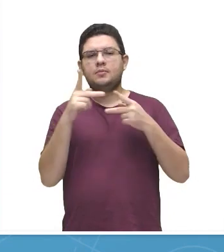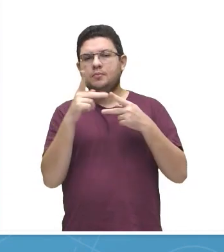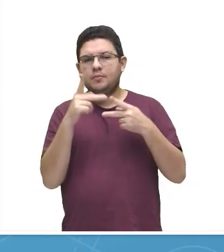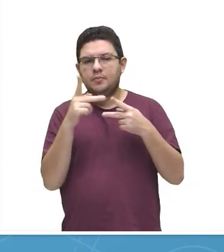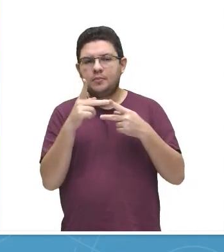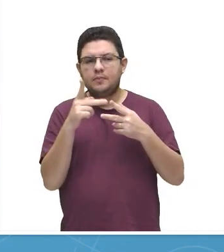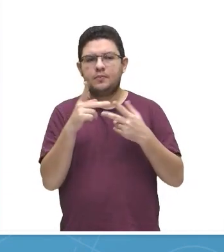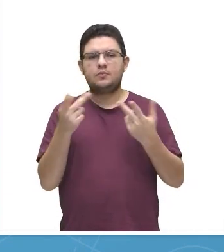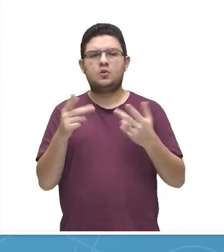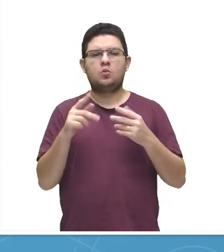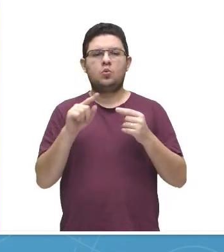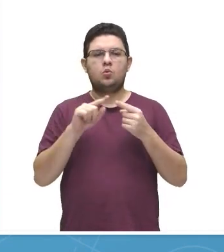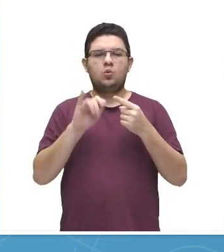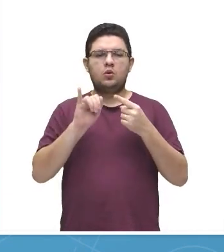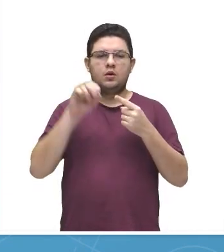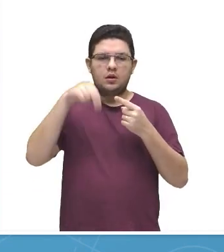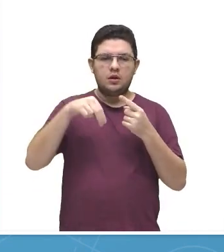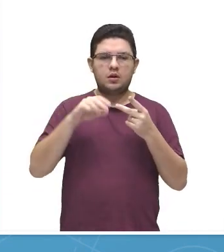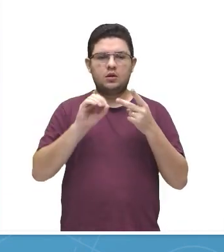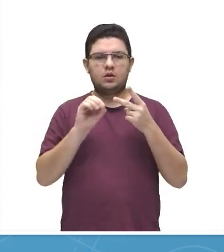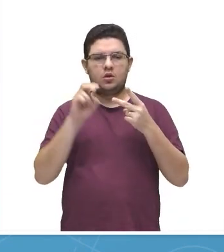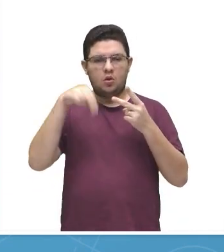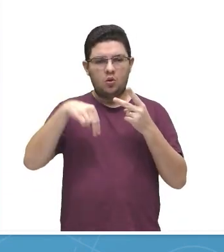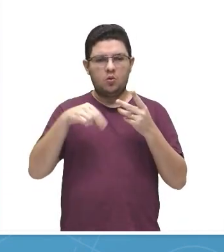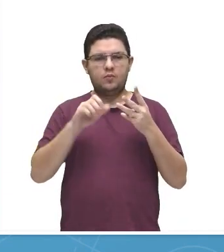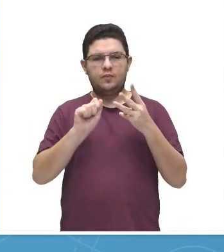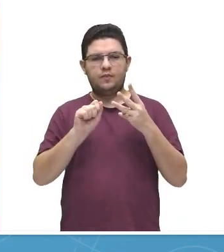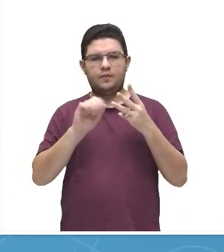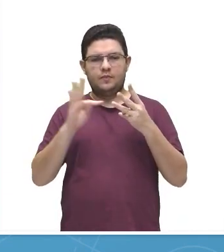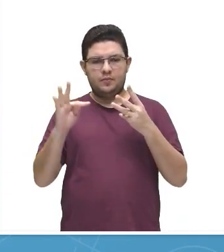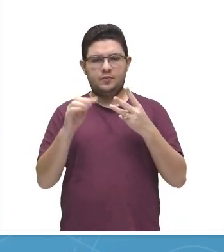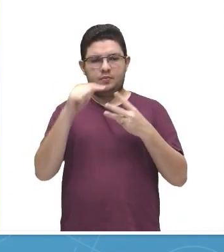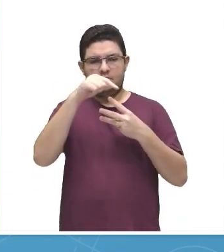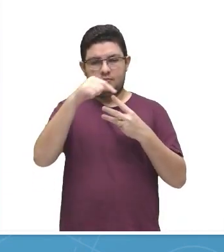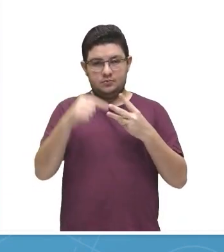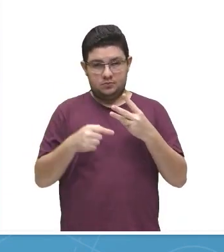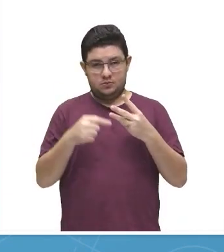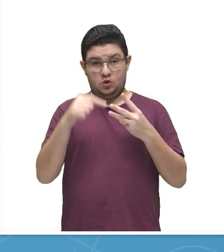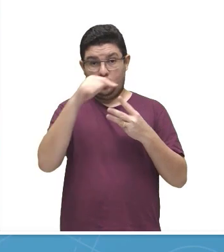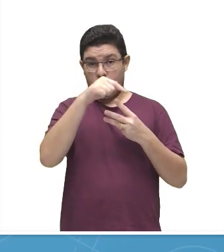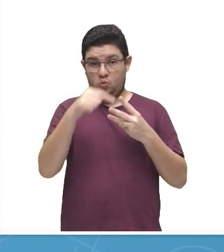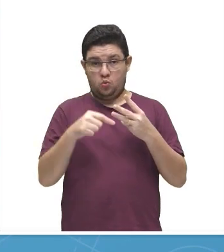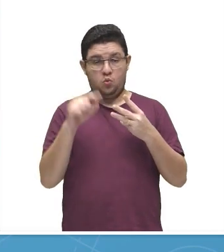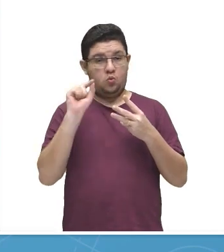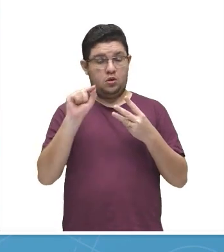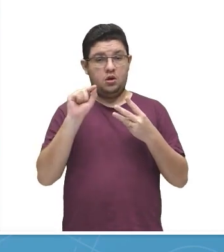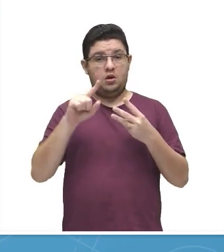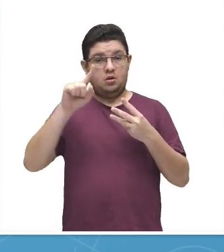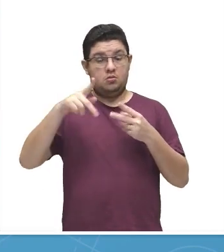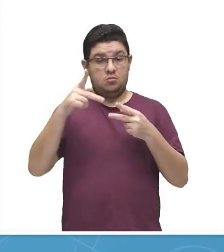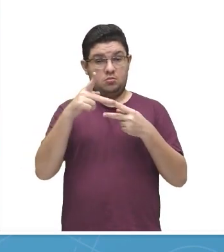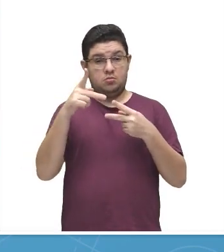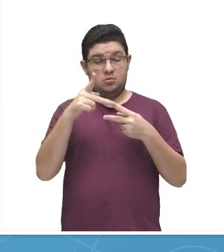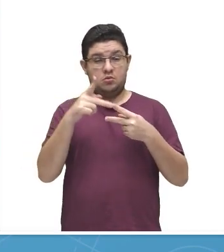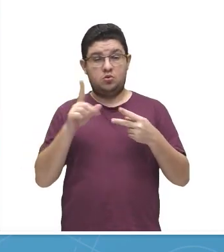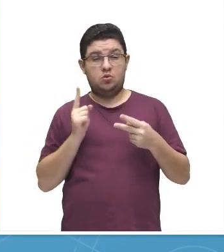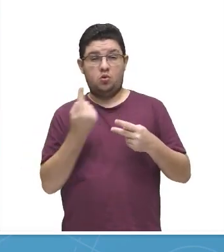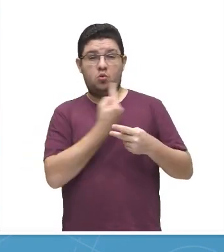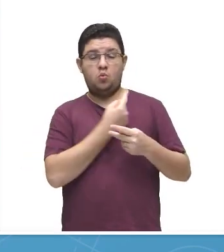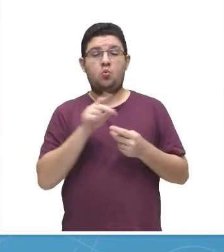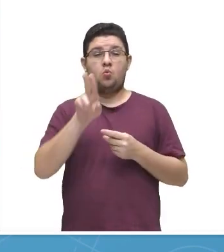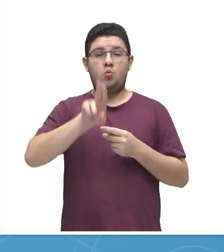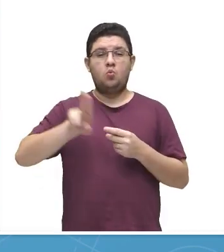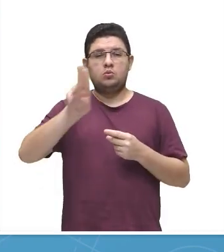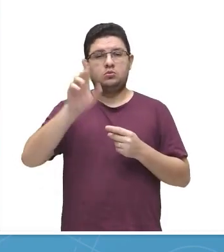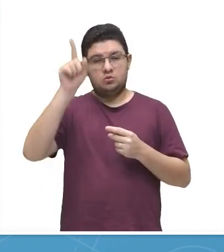todas essas preposições, essas três preposições, in, on e at, são preposições que nós utilizamos no nosso